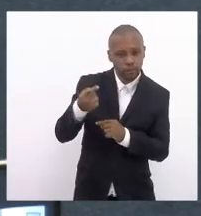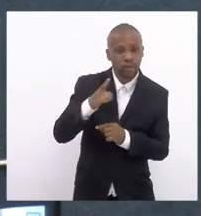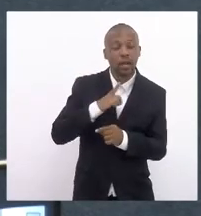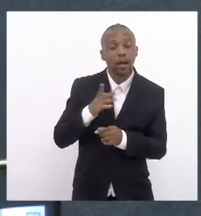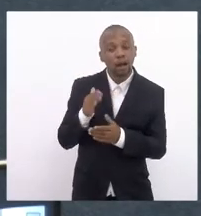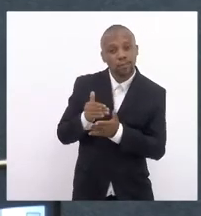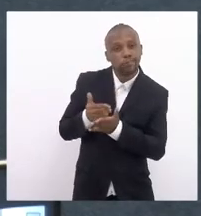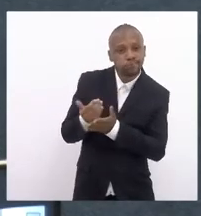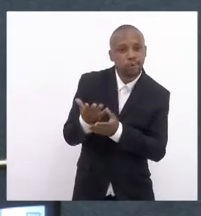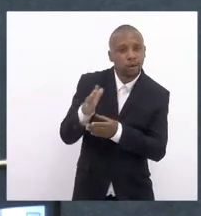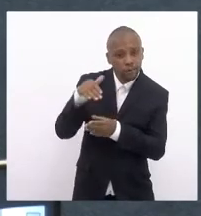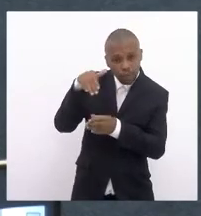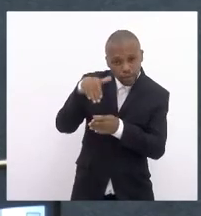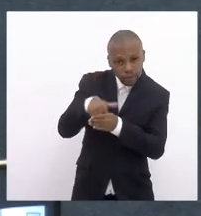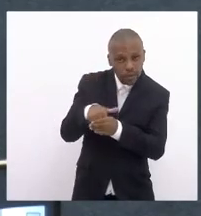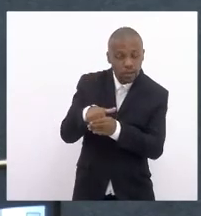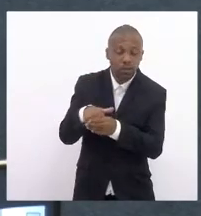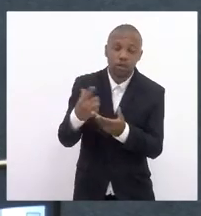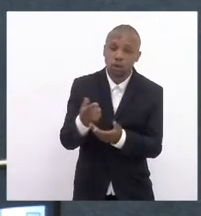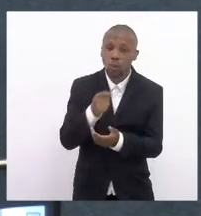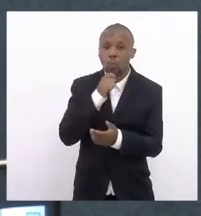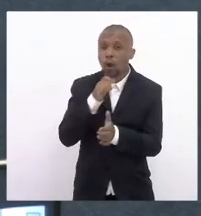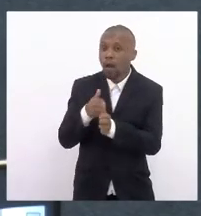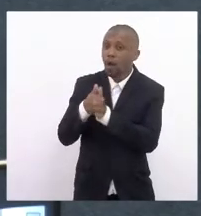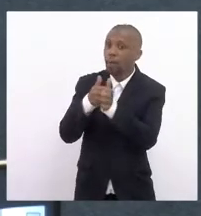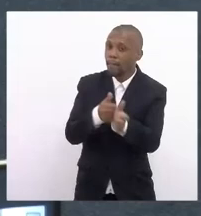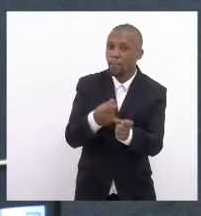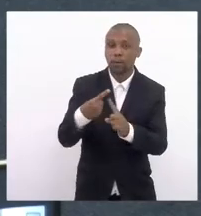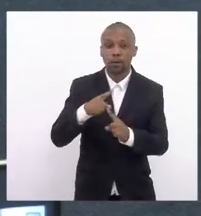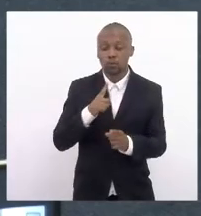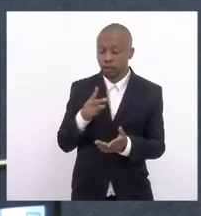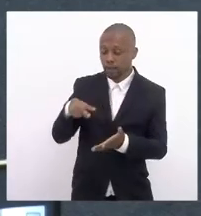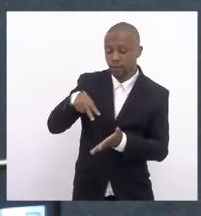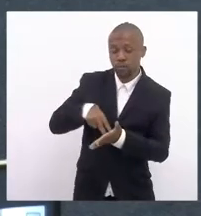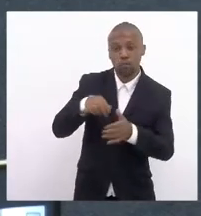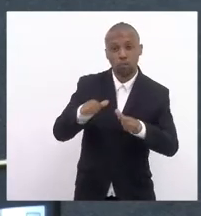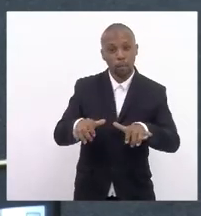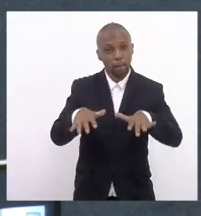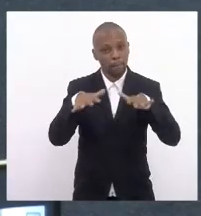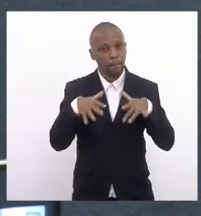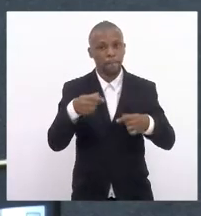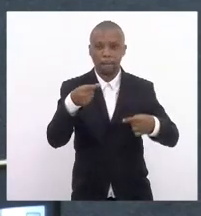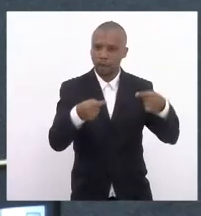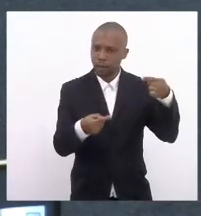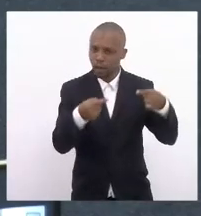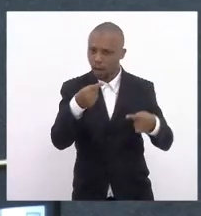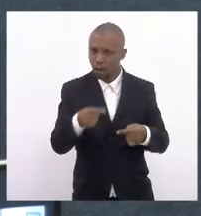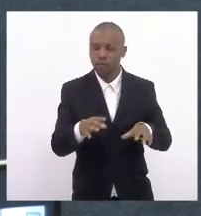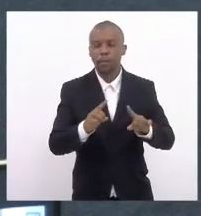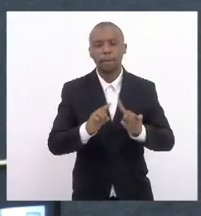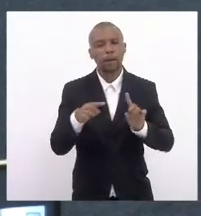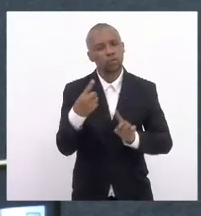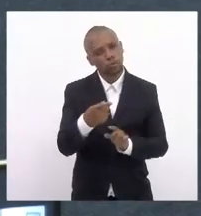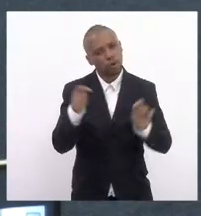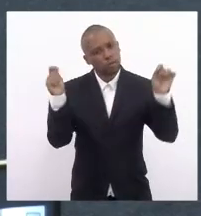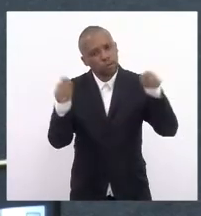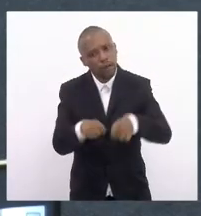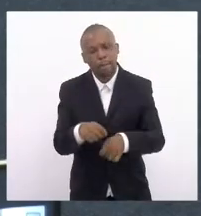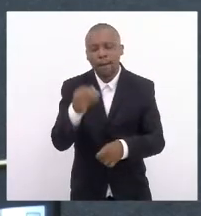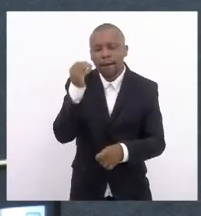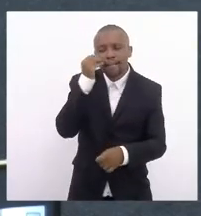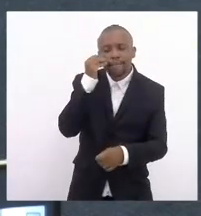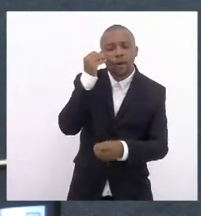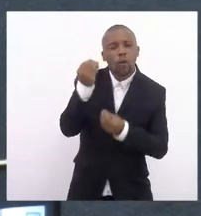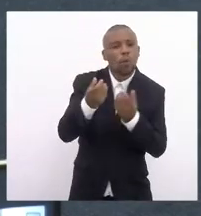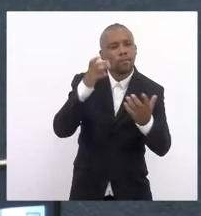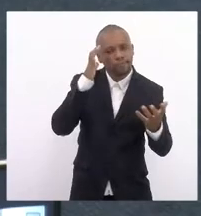votada ainda, eu não estou acompanhando agora que estou aqui em plenário, mas que a gente possa ver de que forma vai ficar essa